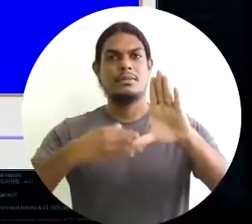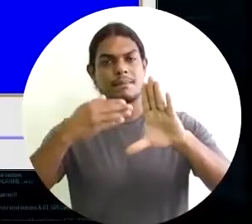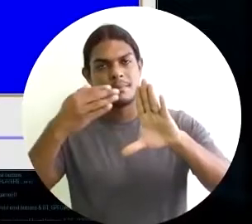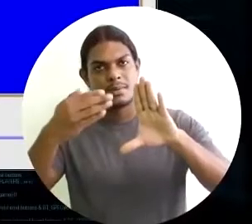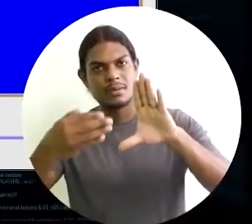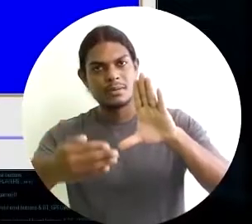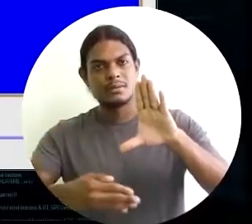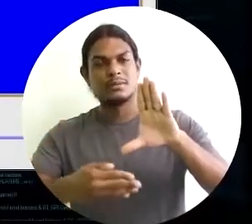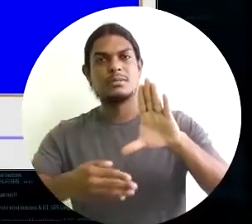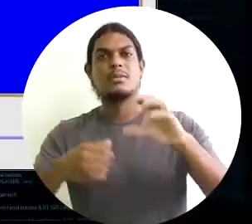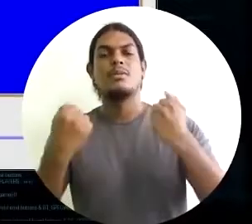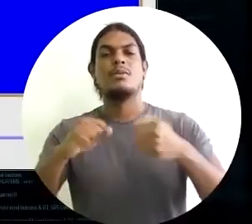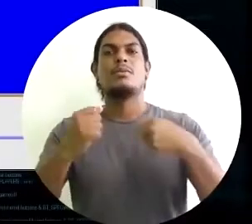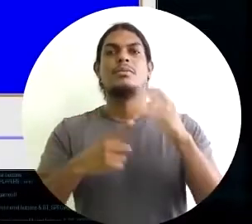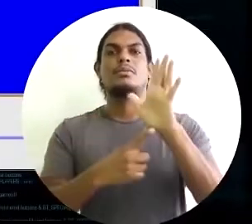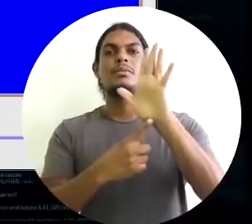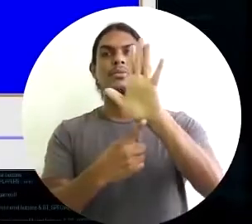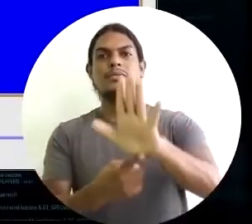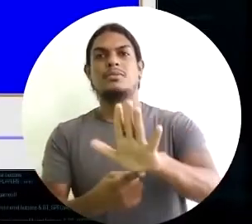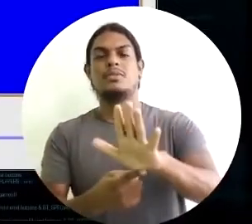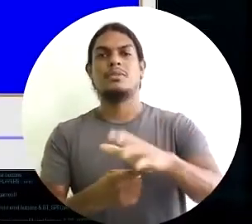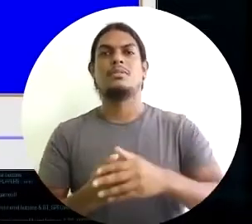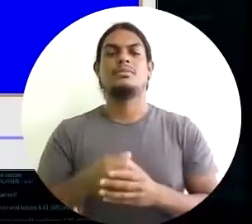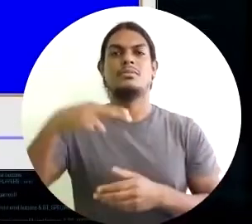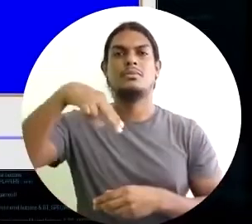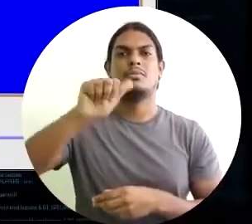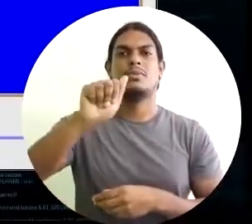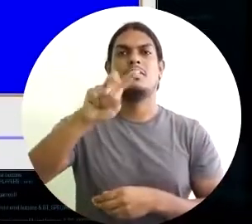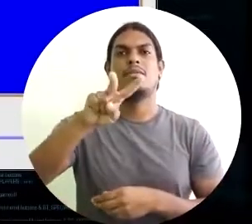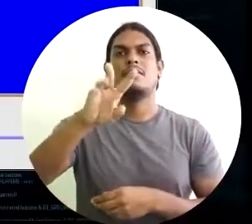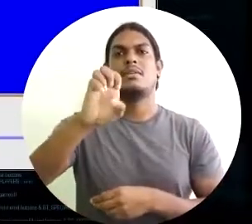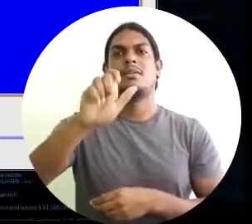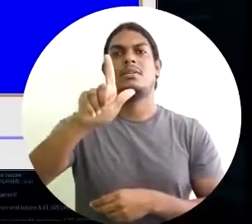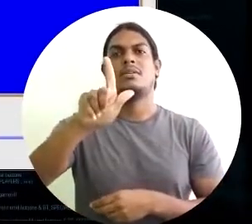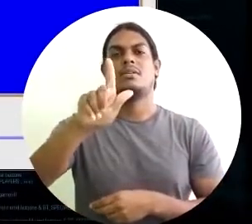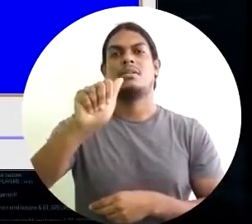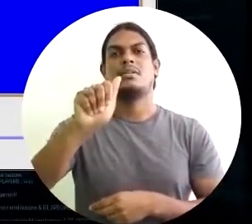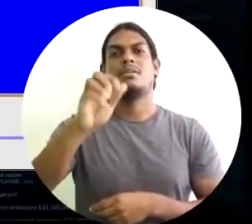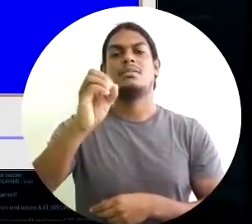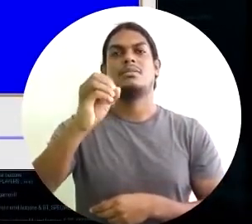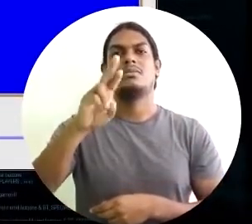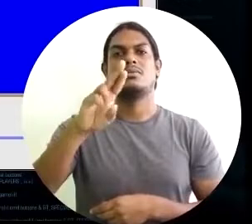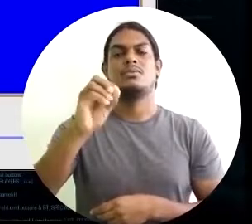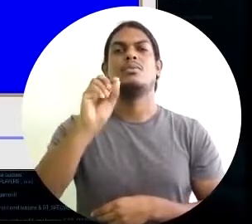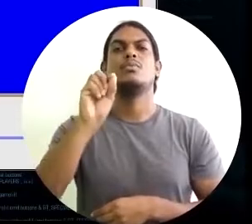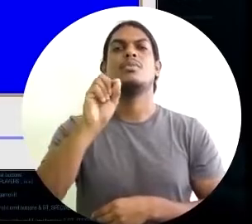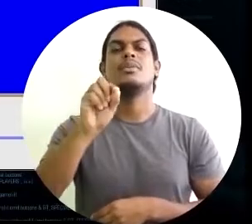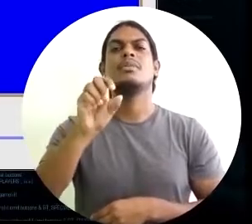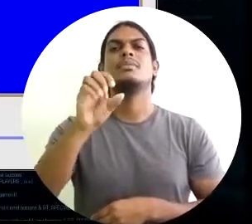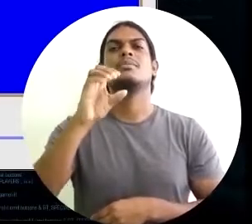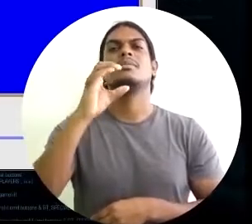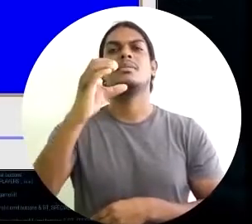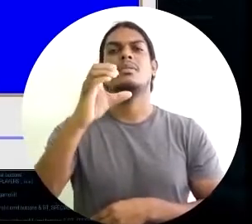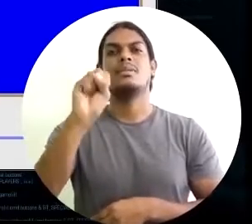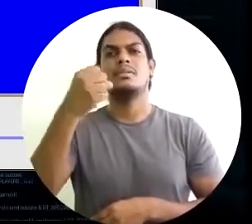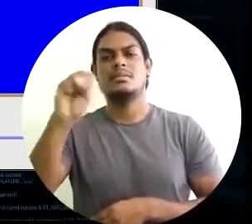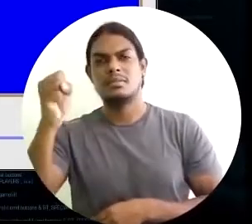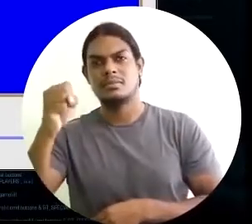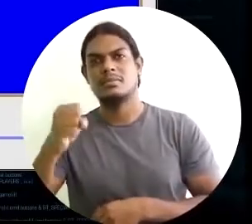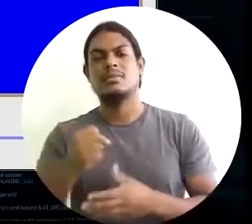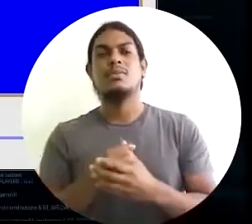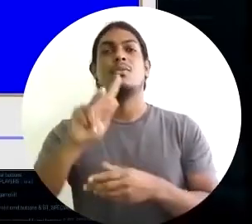daí, ela pode ser exibida em um navegador. E o que é o CSS? Bem, com o